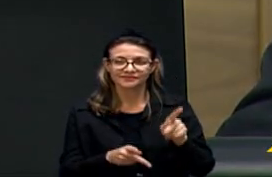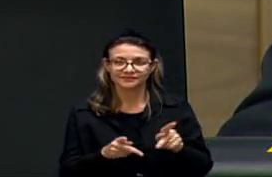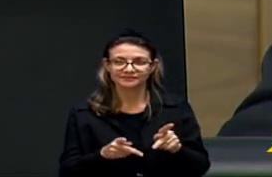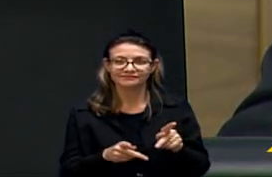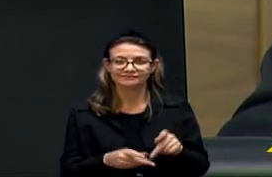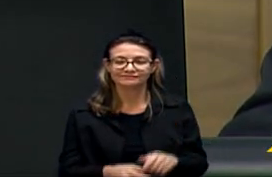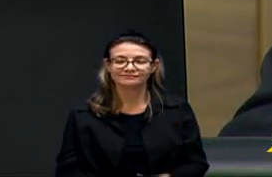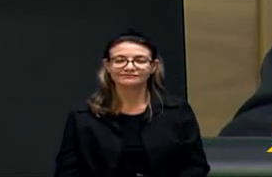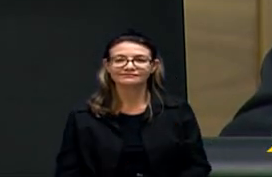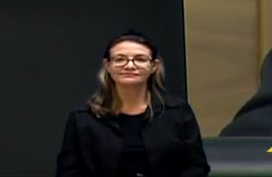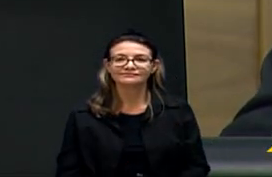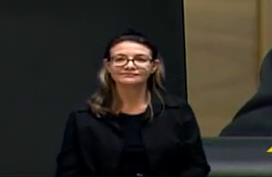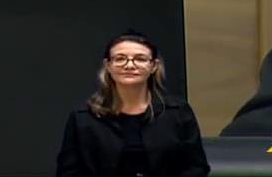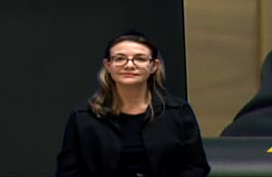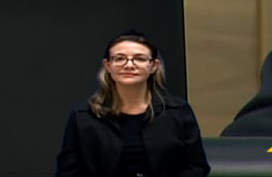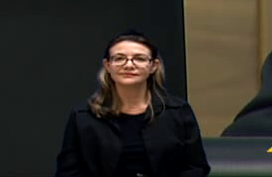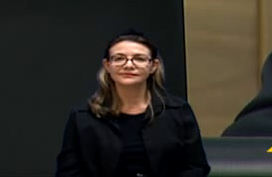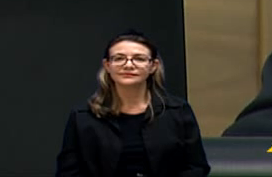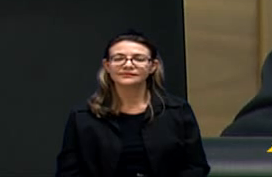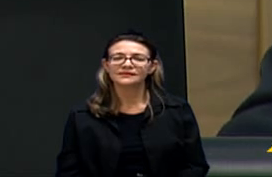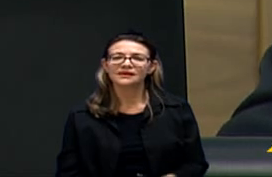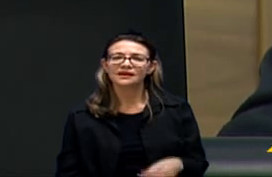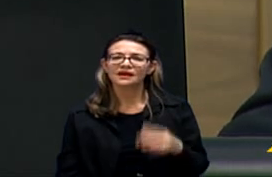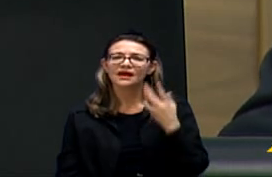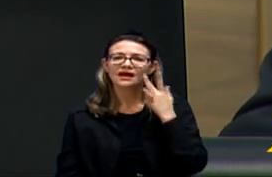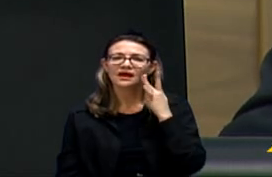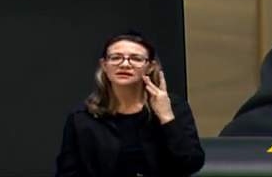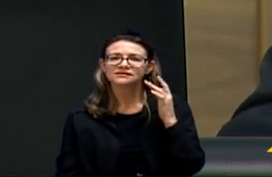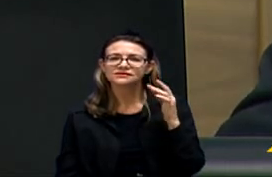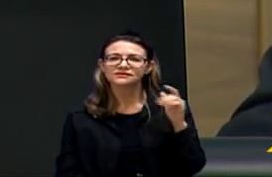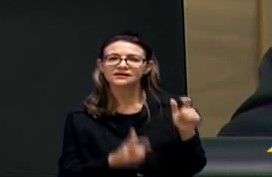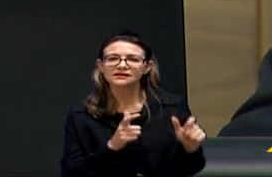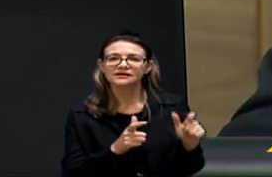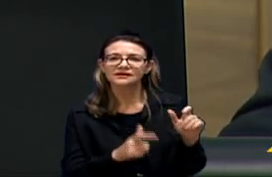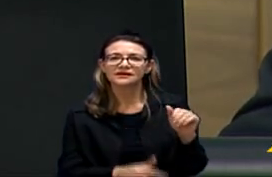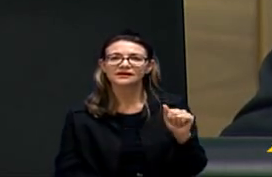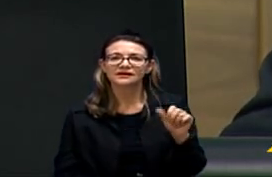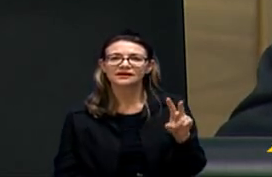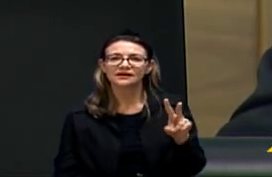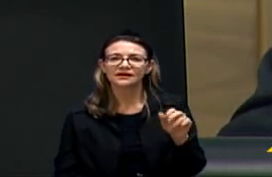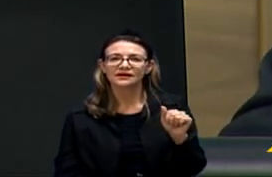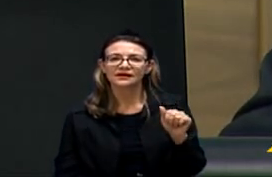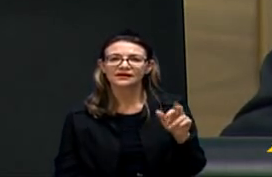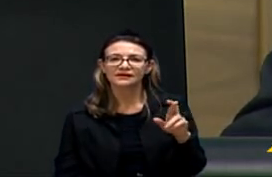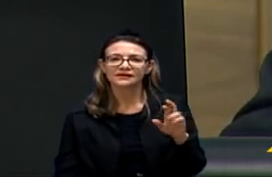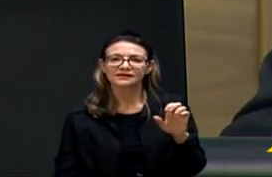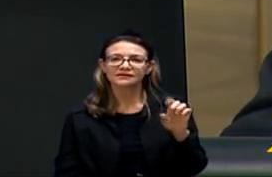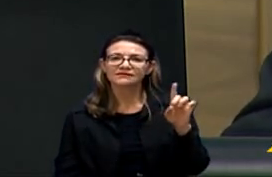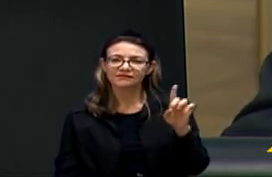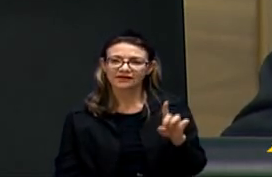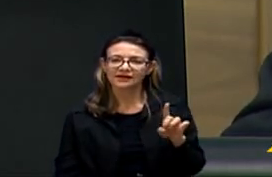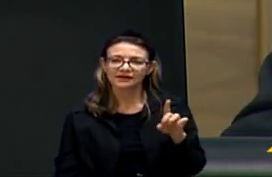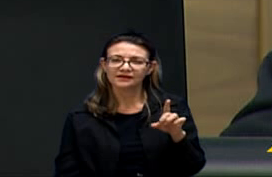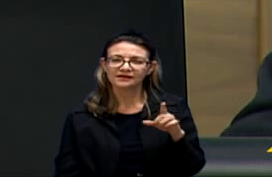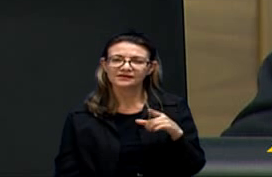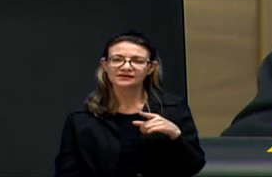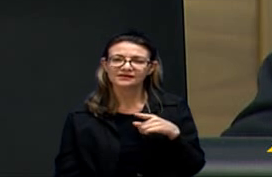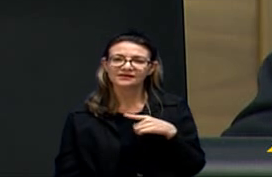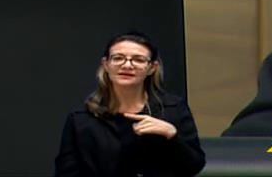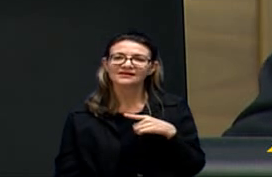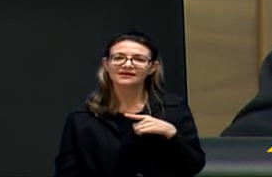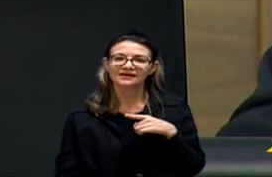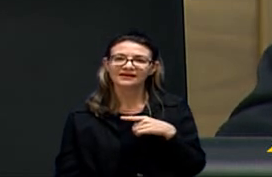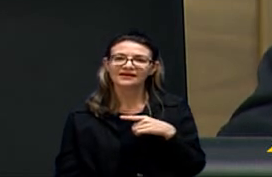eh se eu não me engano Avaré tem lá o aniversário da s caitano também aniversário da cidade ele coloca lá um monte de